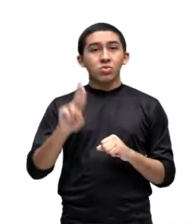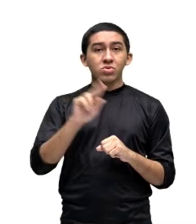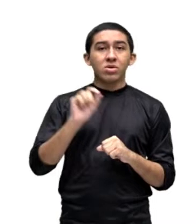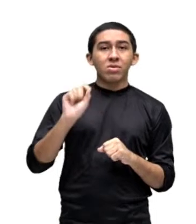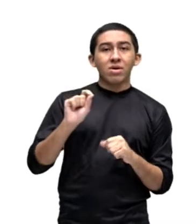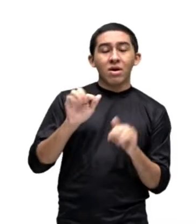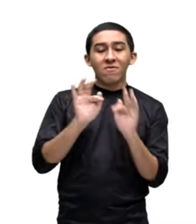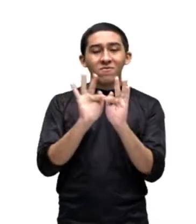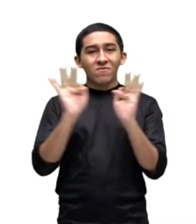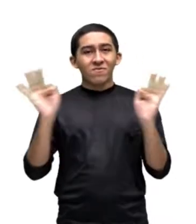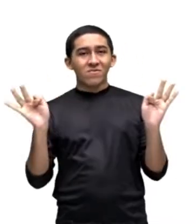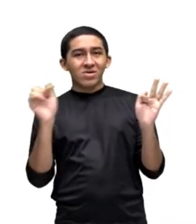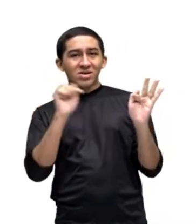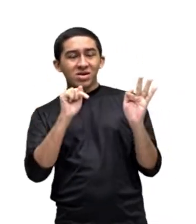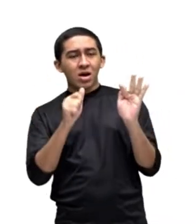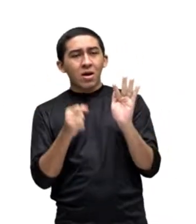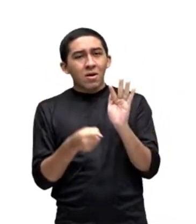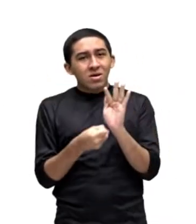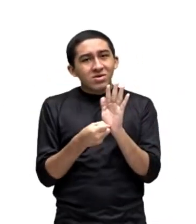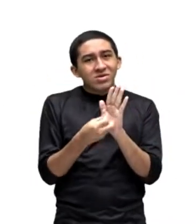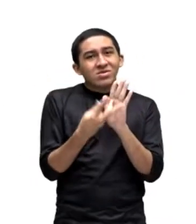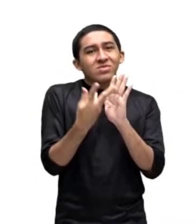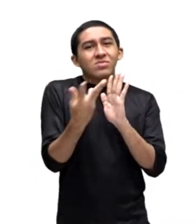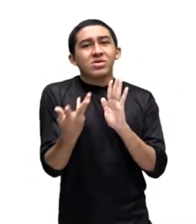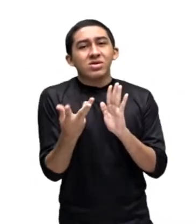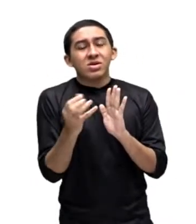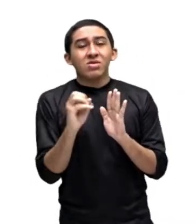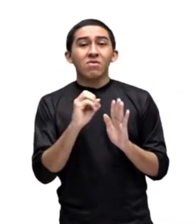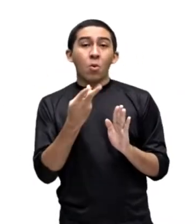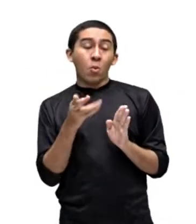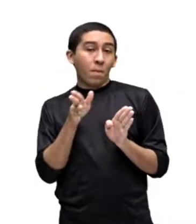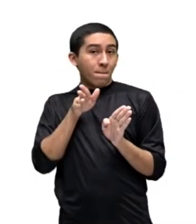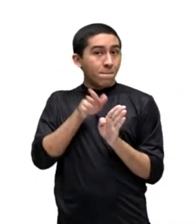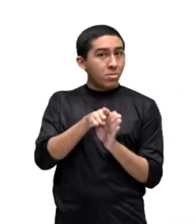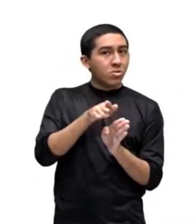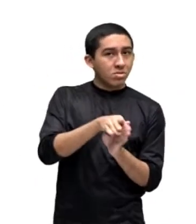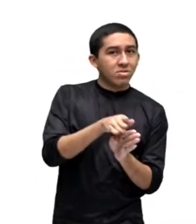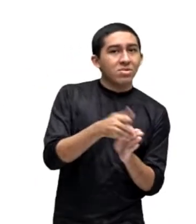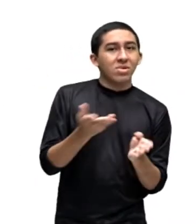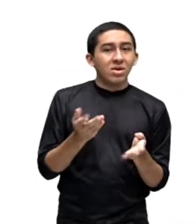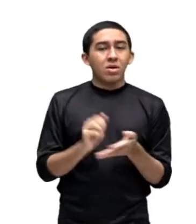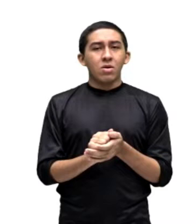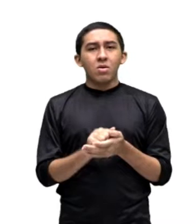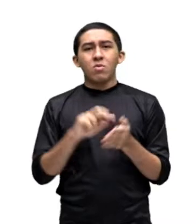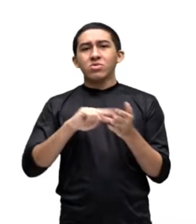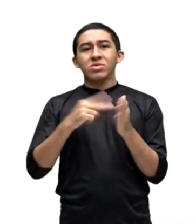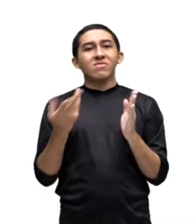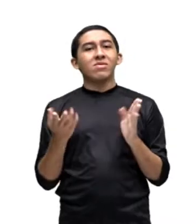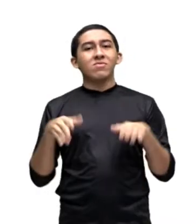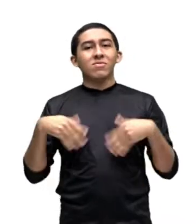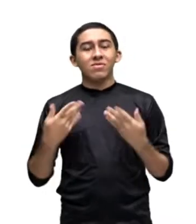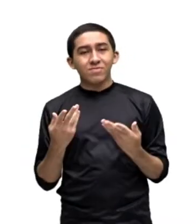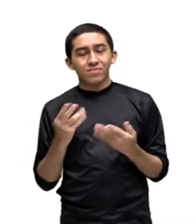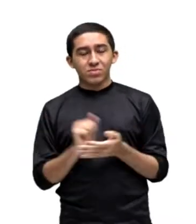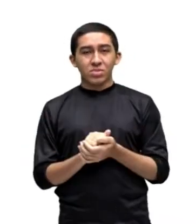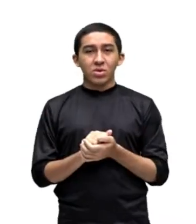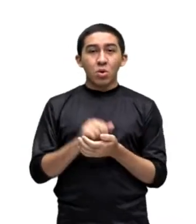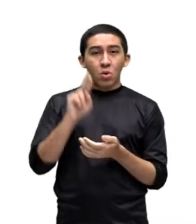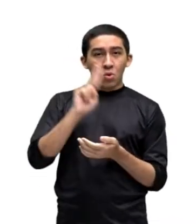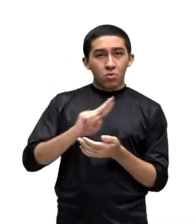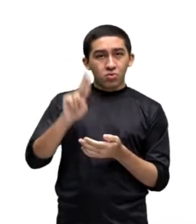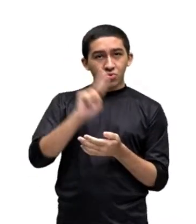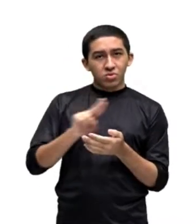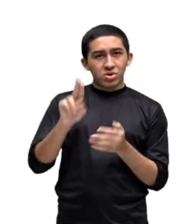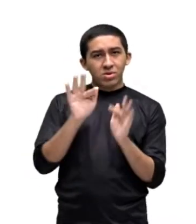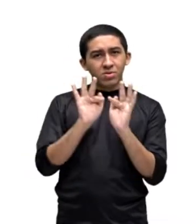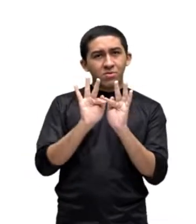frase mais expressiva ou persuasiva. O que isso quer dizer? Quer dizer que nós utilizamos as